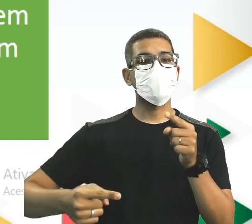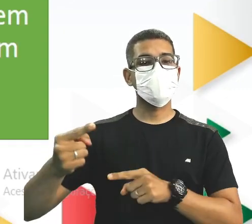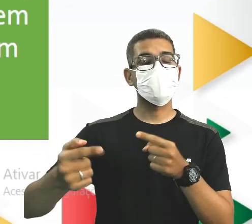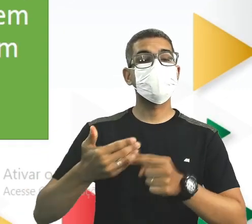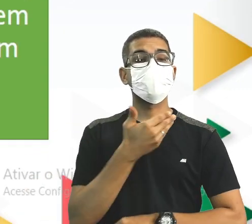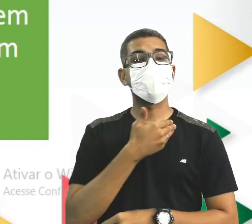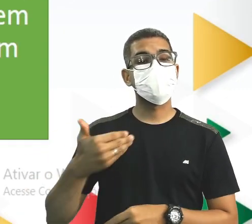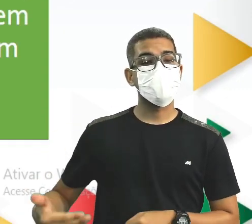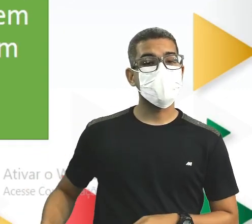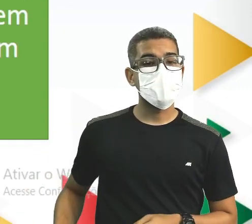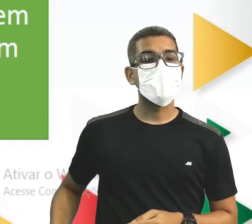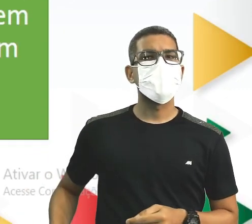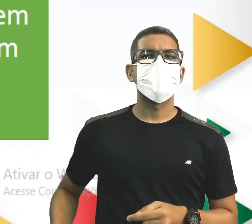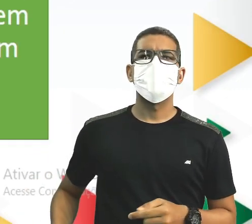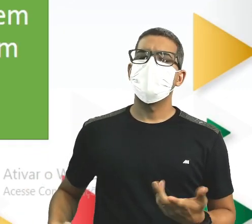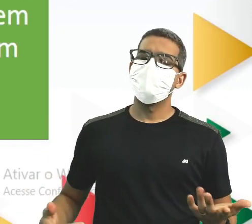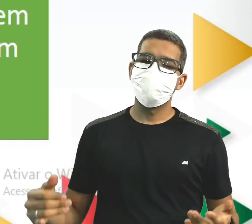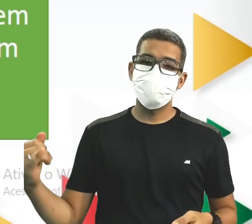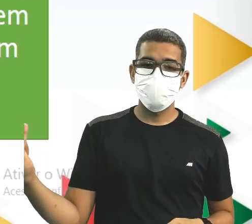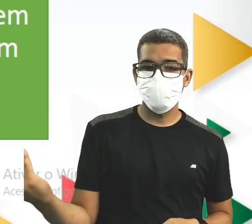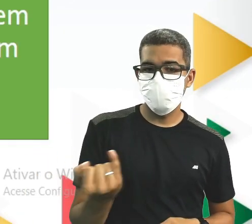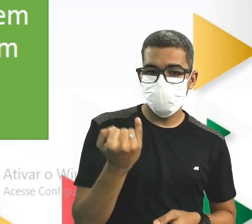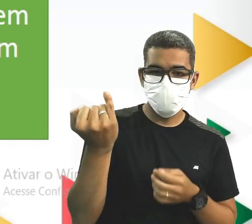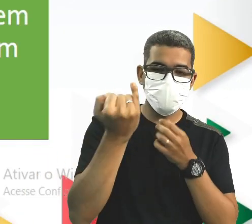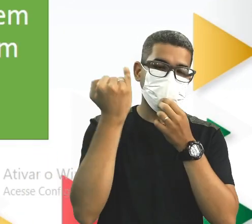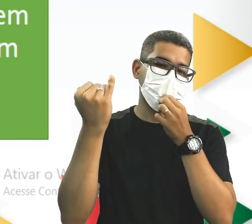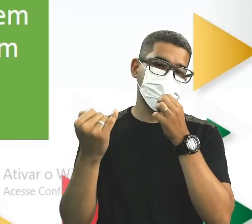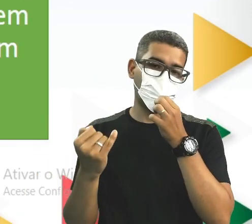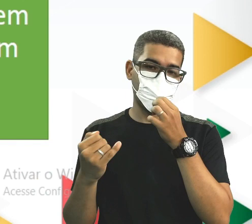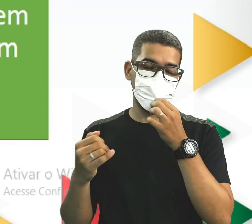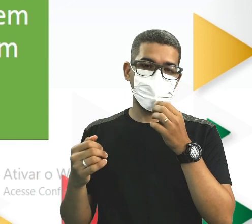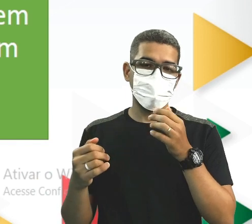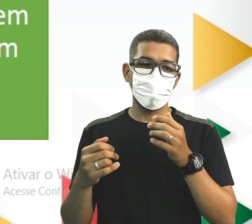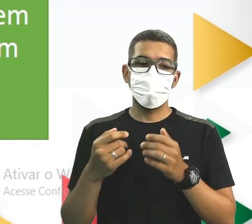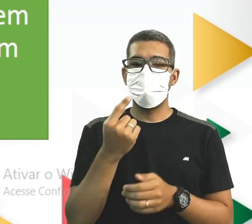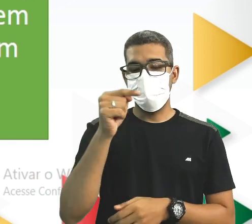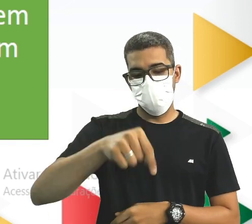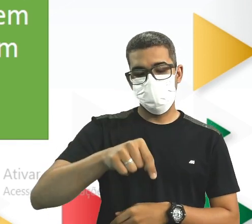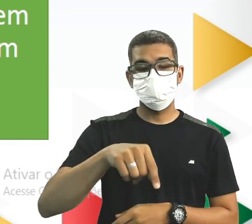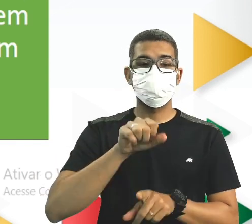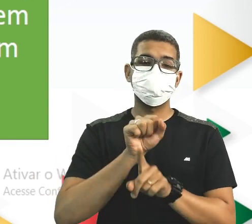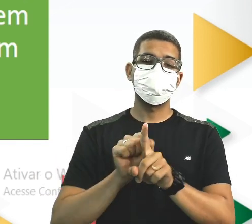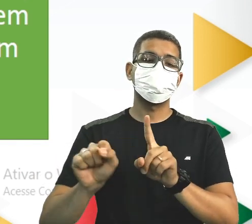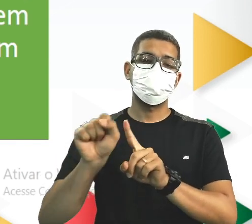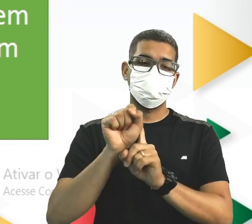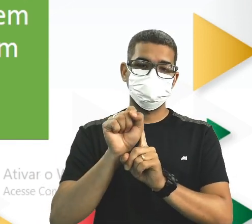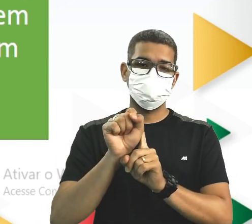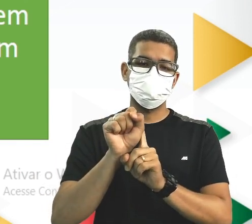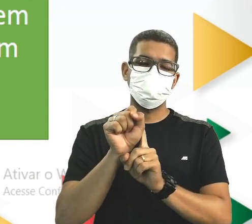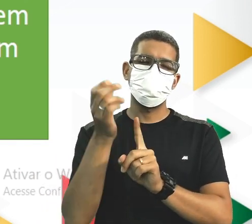meus amores, é muito importante, é muito fundamental para a sociedade, desde